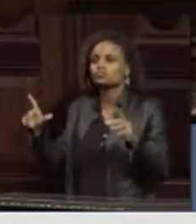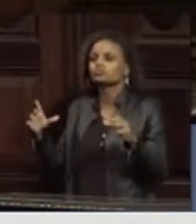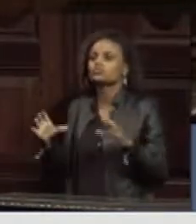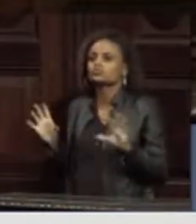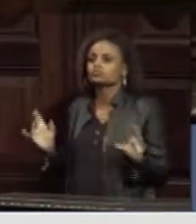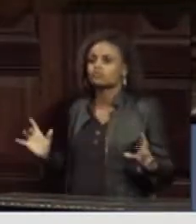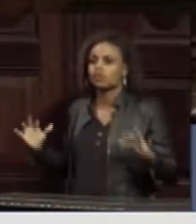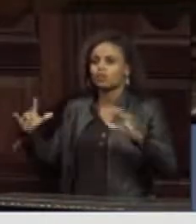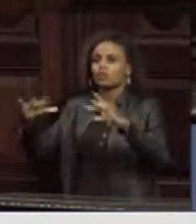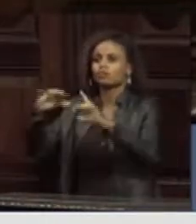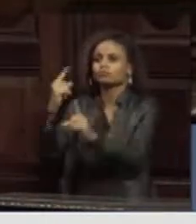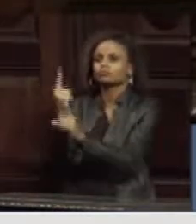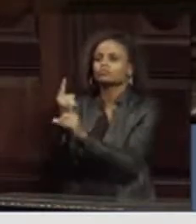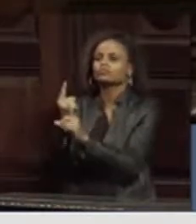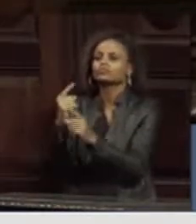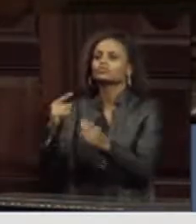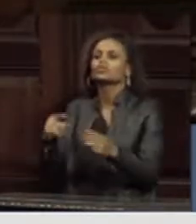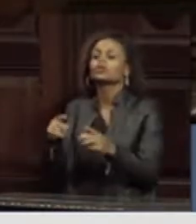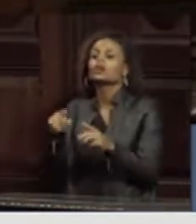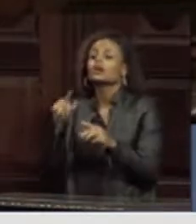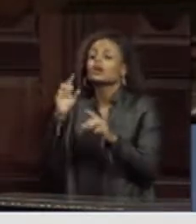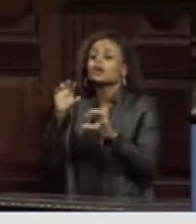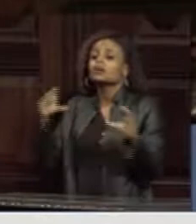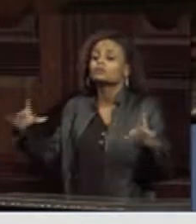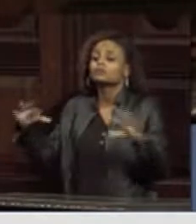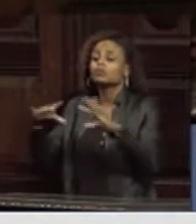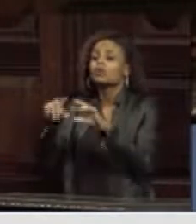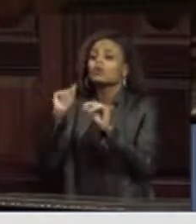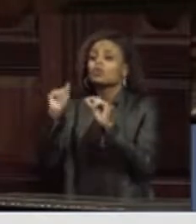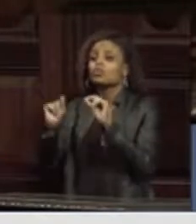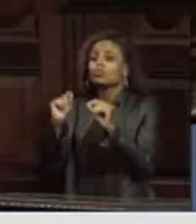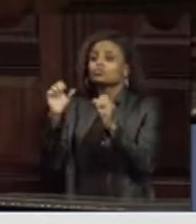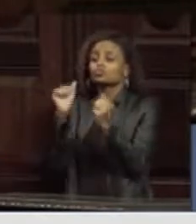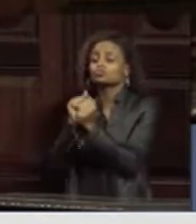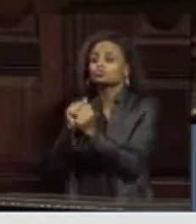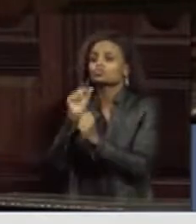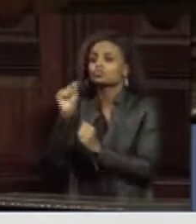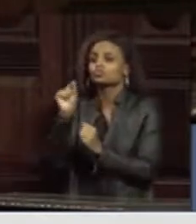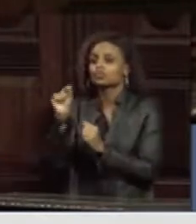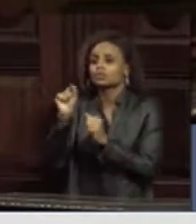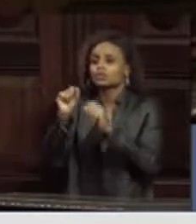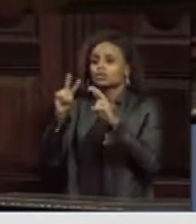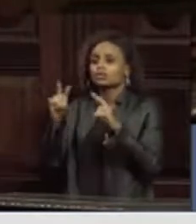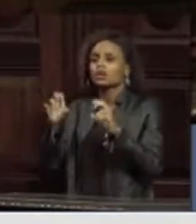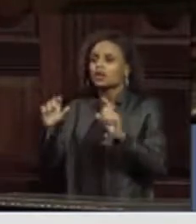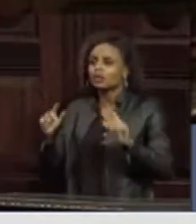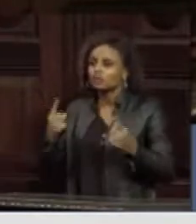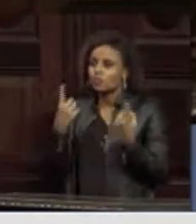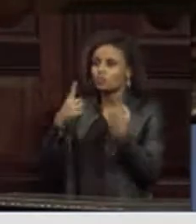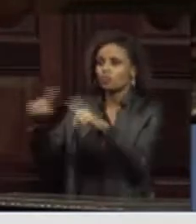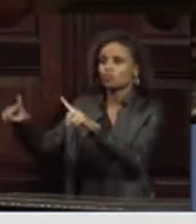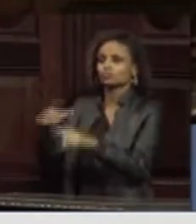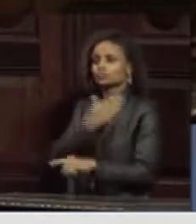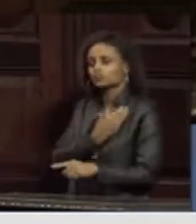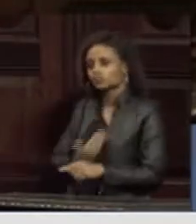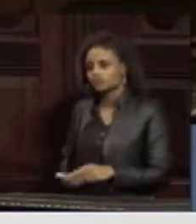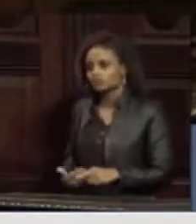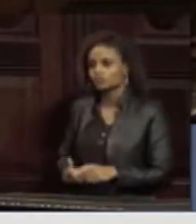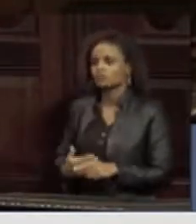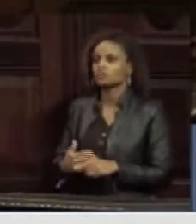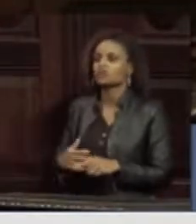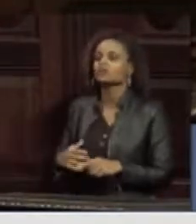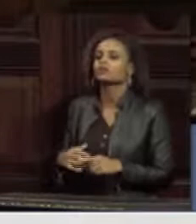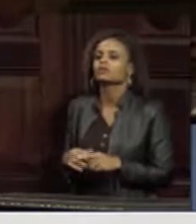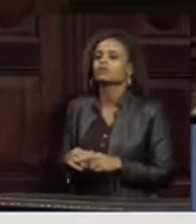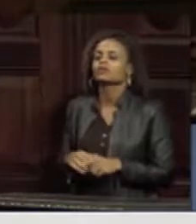comum: a luta contra a ditadura. É claro que as organizações